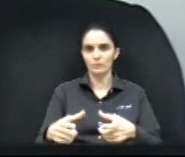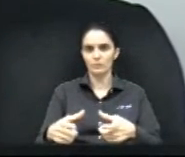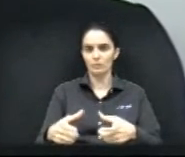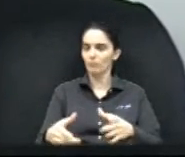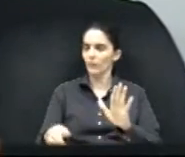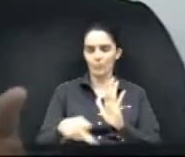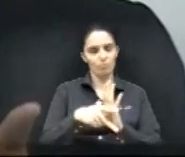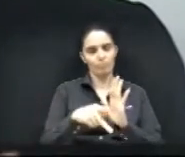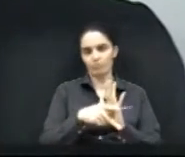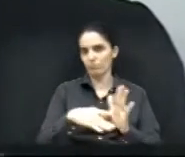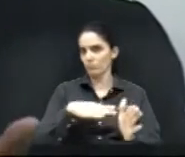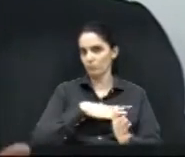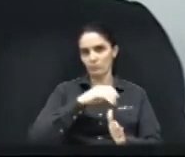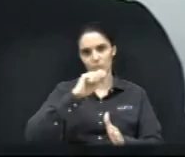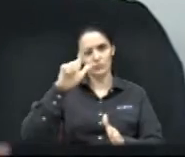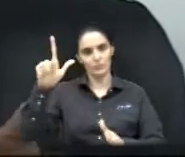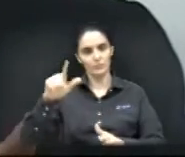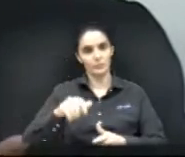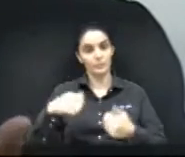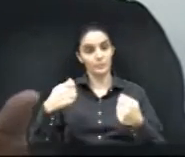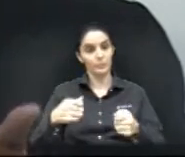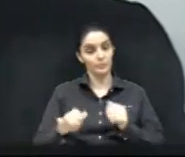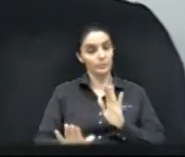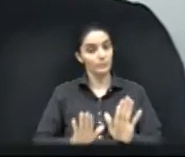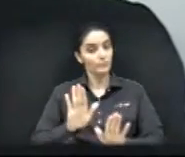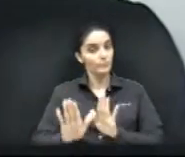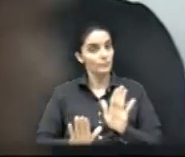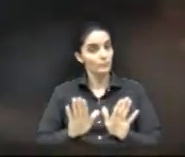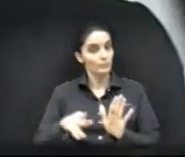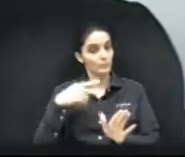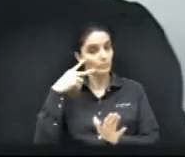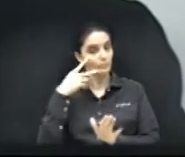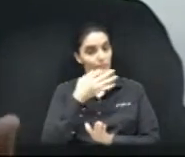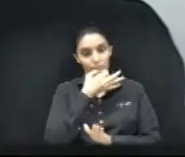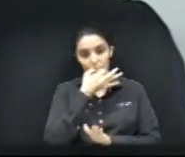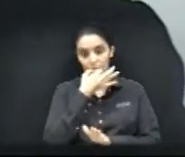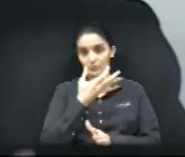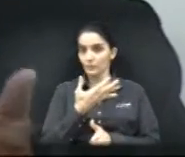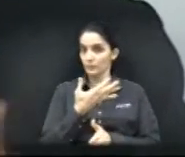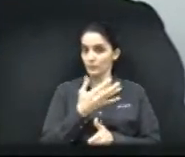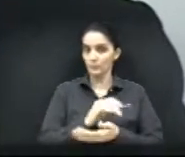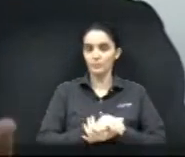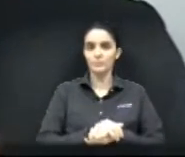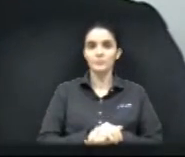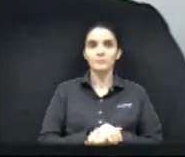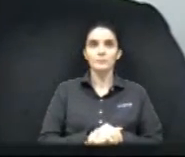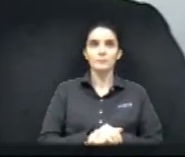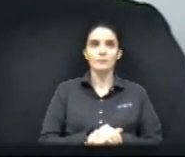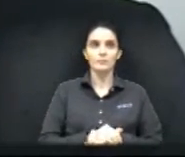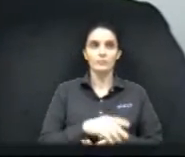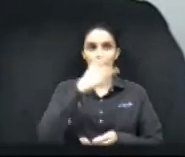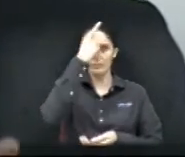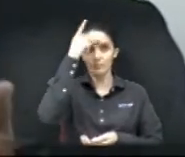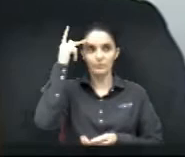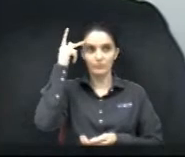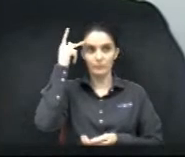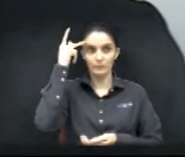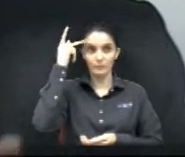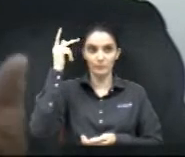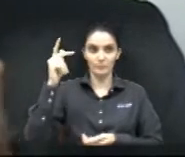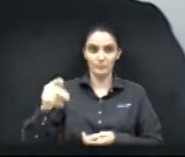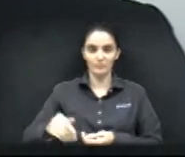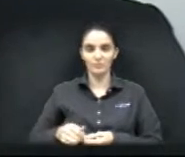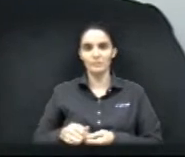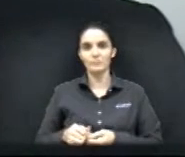município. Então temos que tomar cuidado, o vereador tem que estar atento ao que está fazendo. Os moradores estão preparados, os